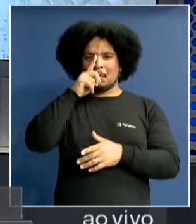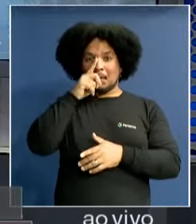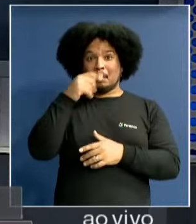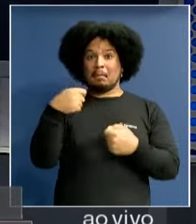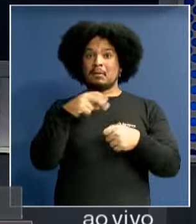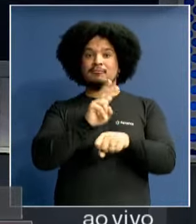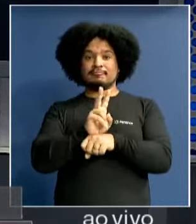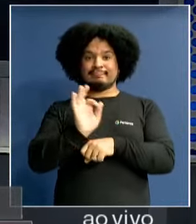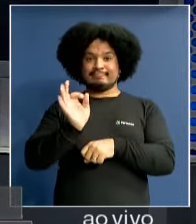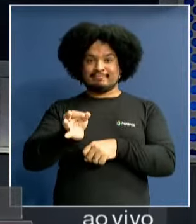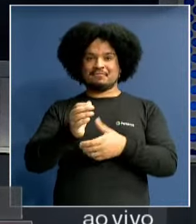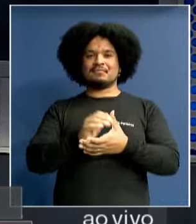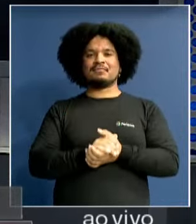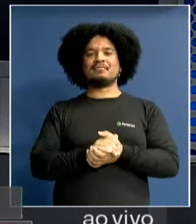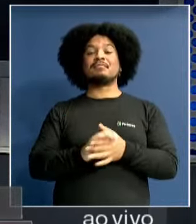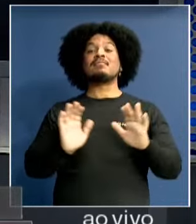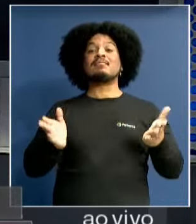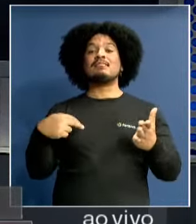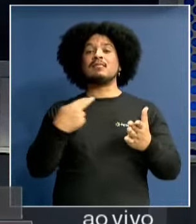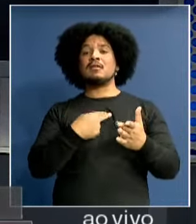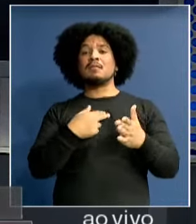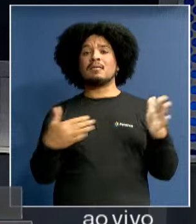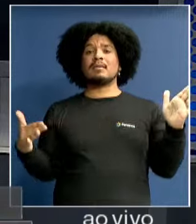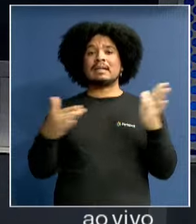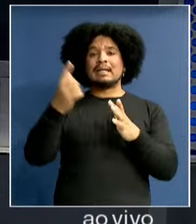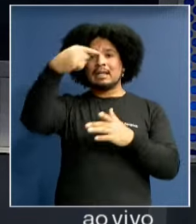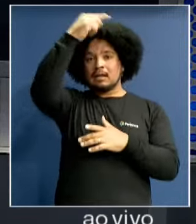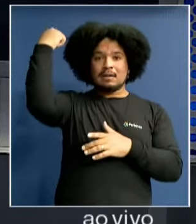tomar cuidado. Bom, agora a gente vai até São José do